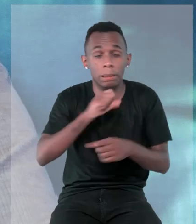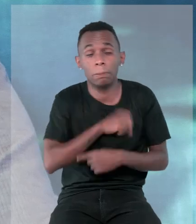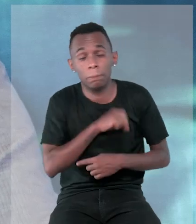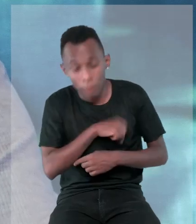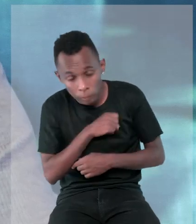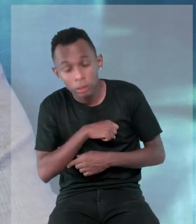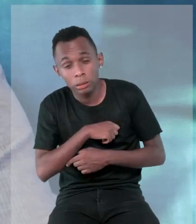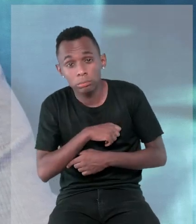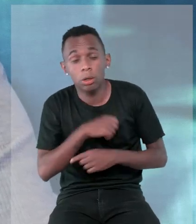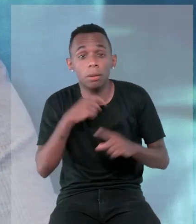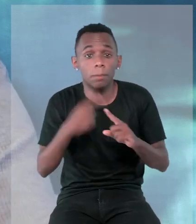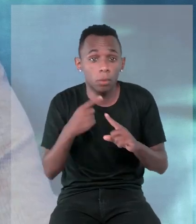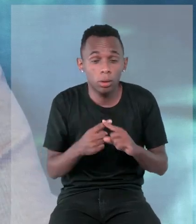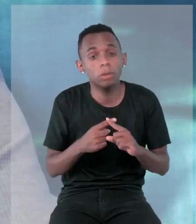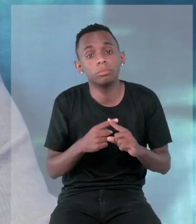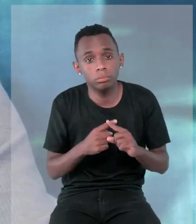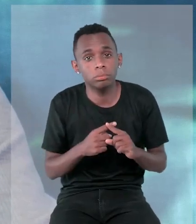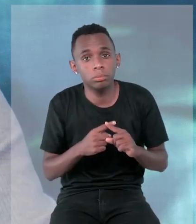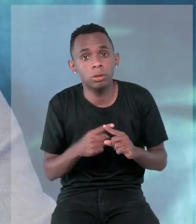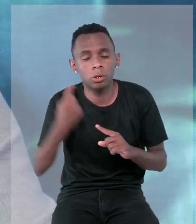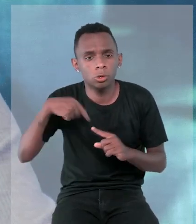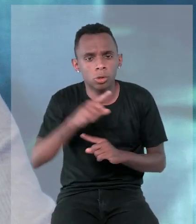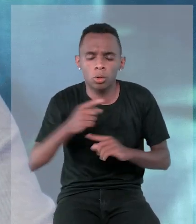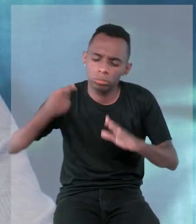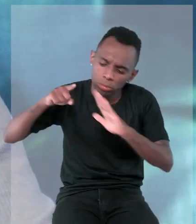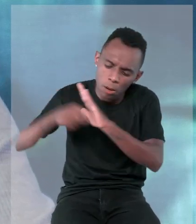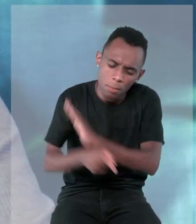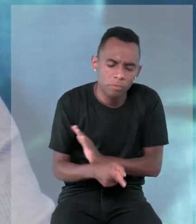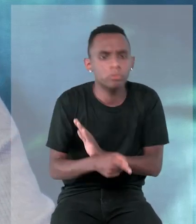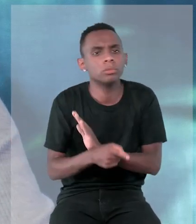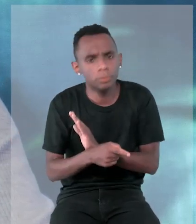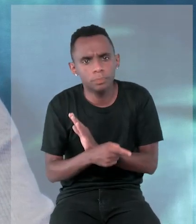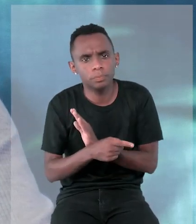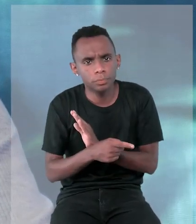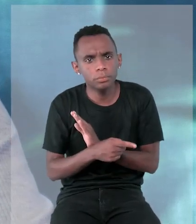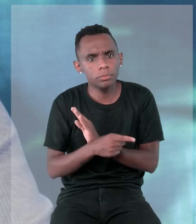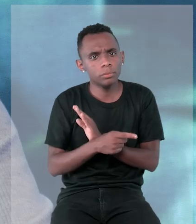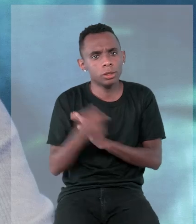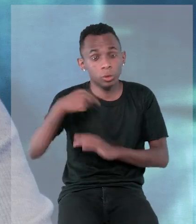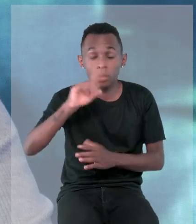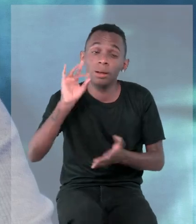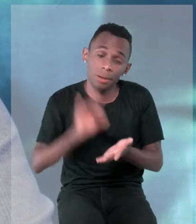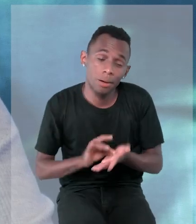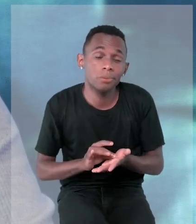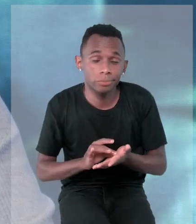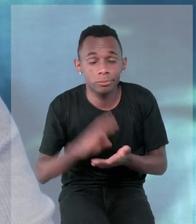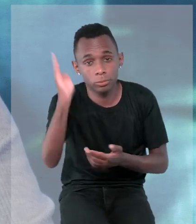vou dizer, para a gente mergulhar nessa nossa